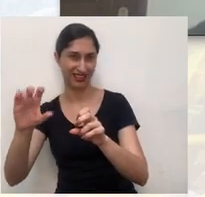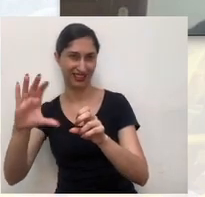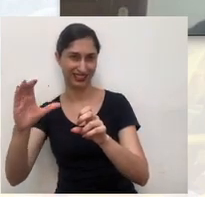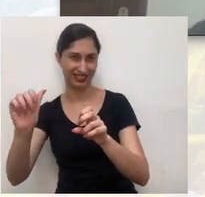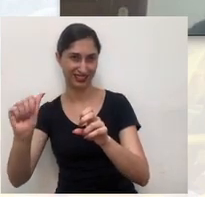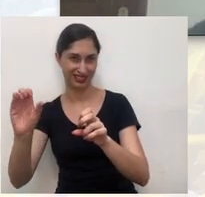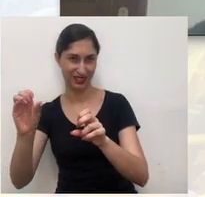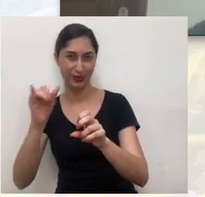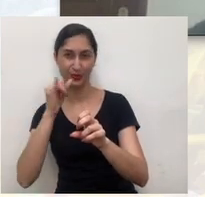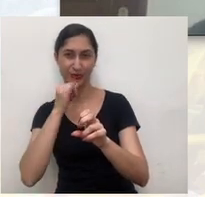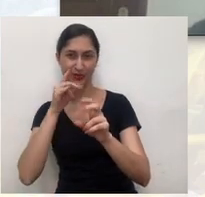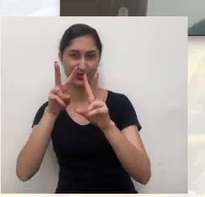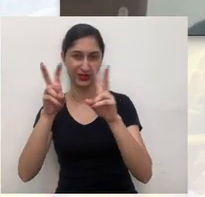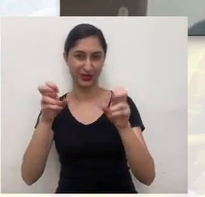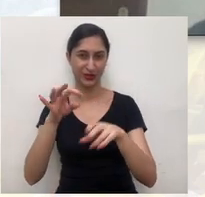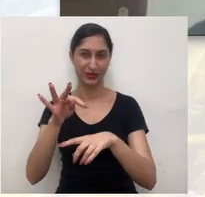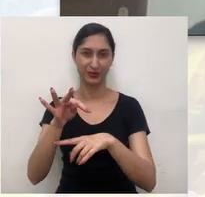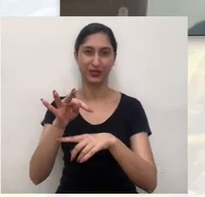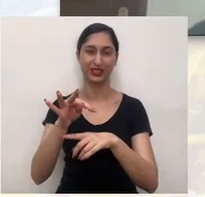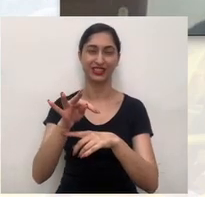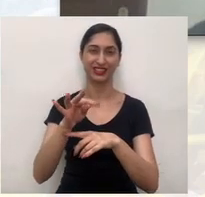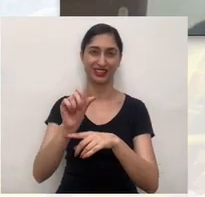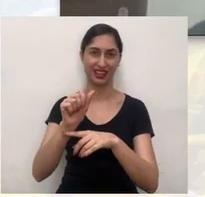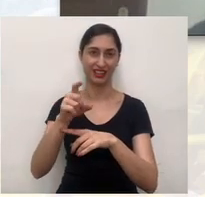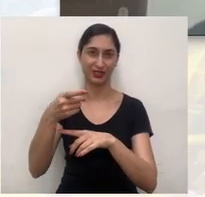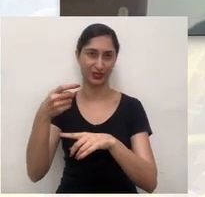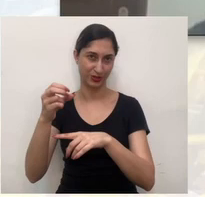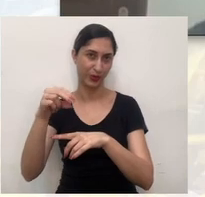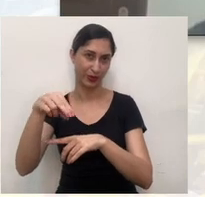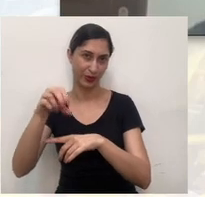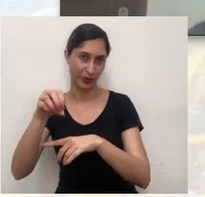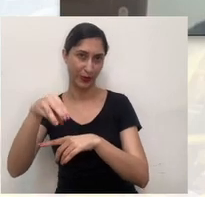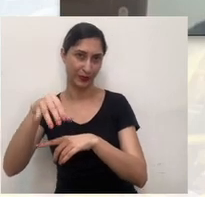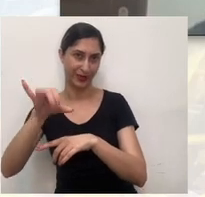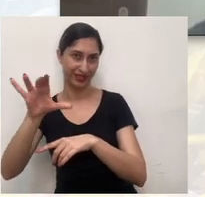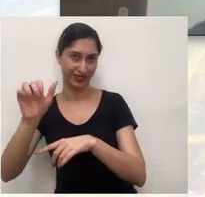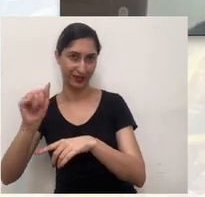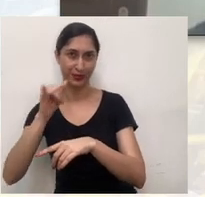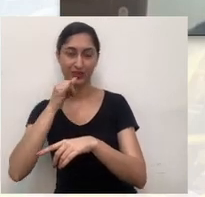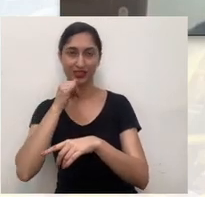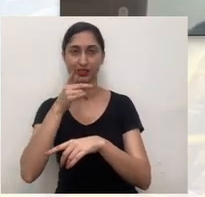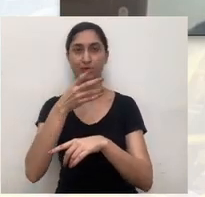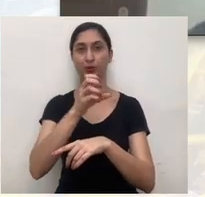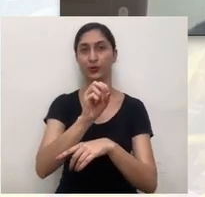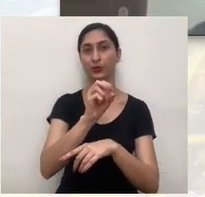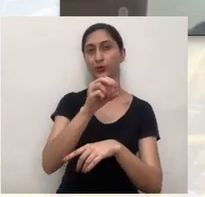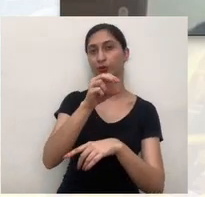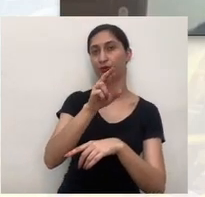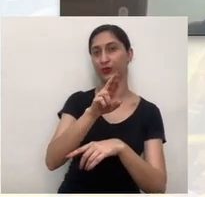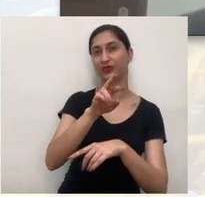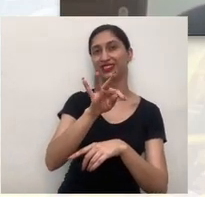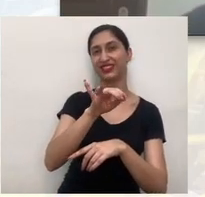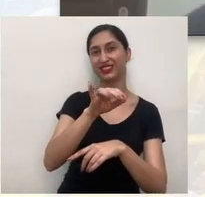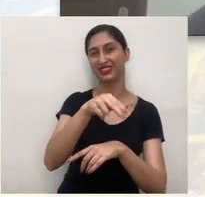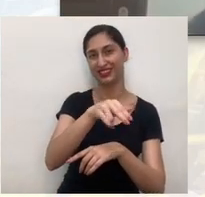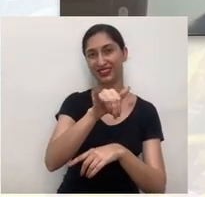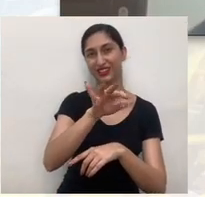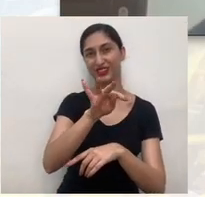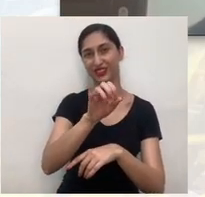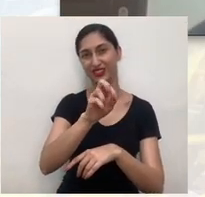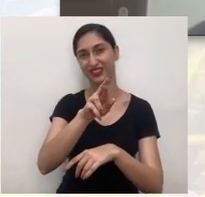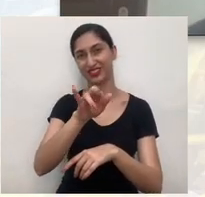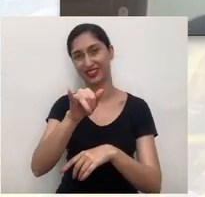taxonômica, acho que você apontou. A natureza tem exemplos muito interessantes, né? O ornitorrinco está aí a provocar a gente.